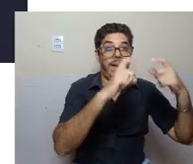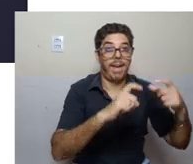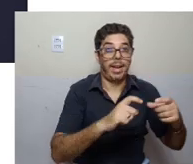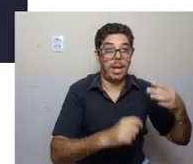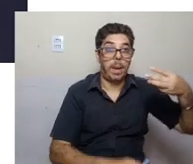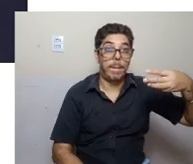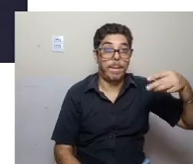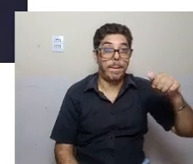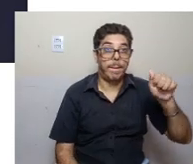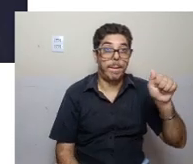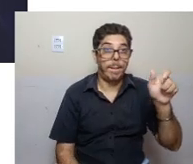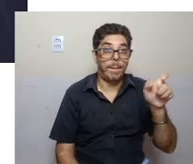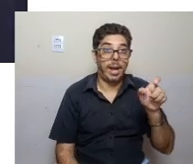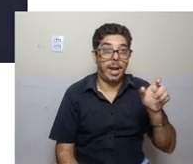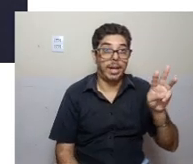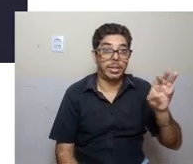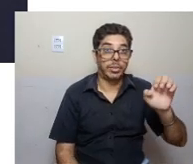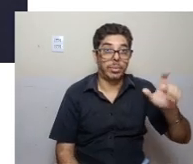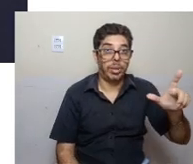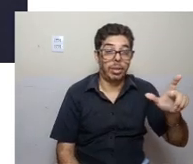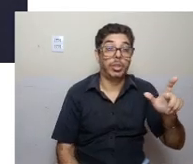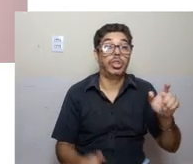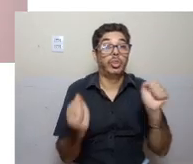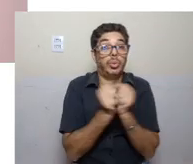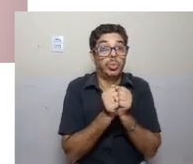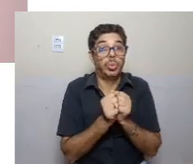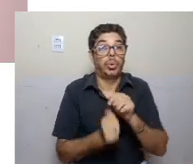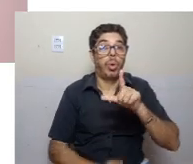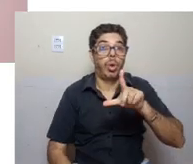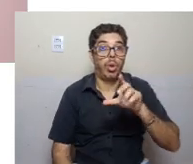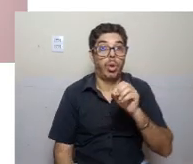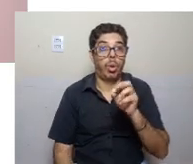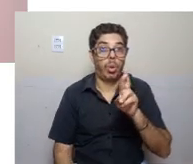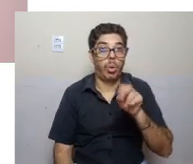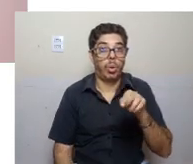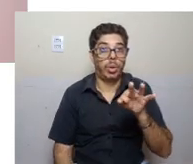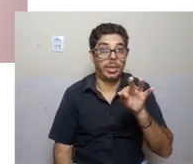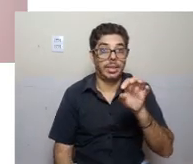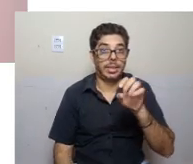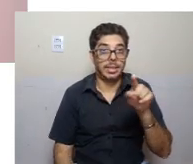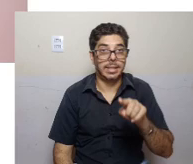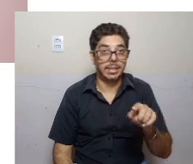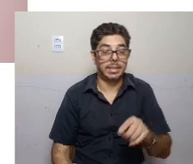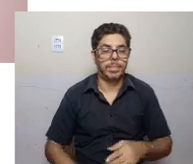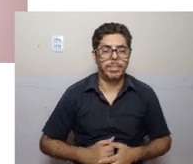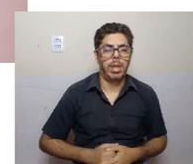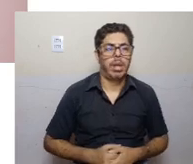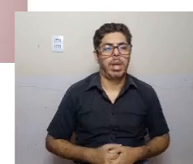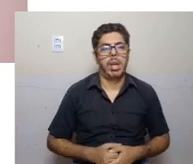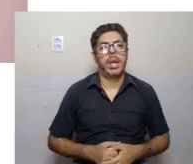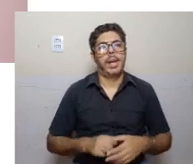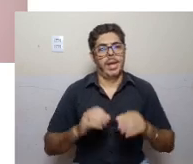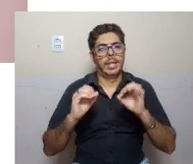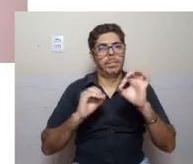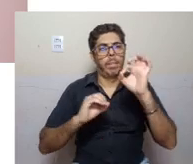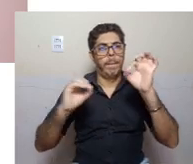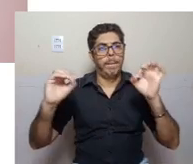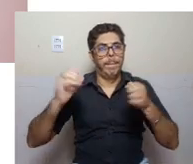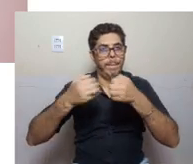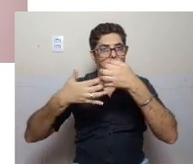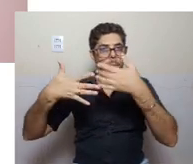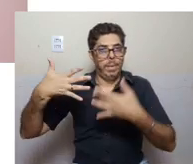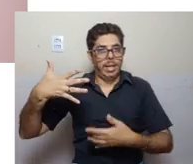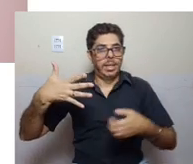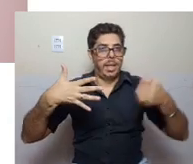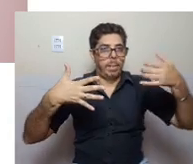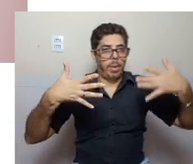formar a base conceitual da teoria eletromagnética. As propriedades das partículas sujeitas à força de Lorentz vêm sendo